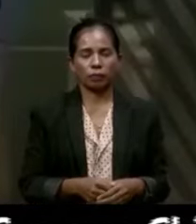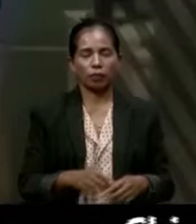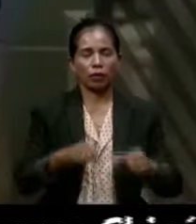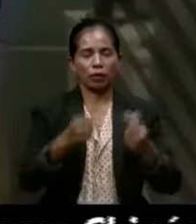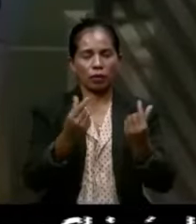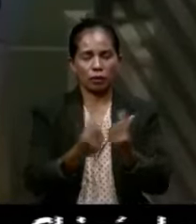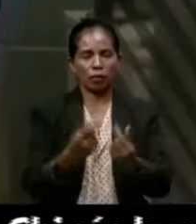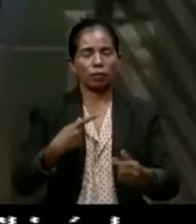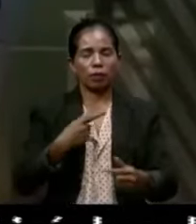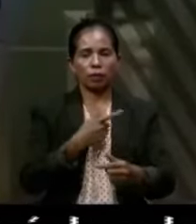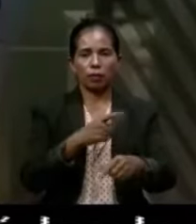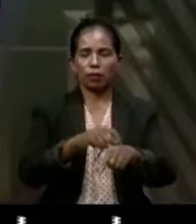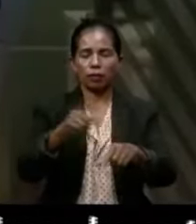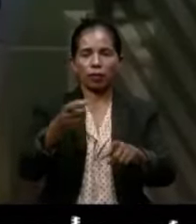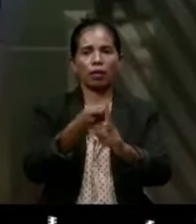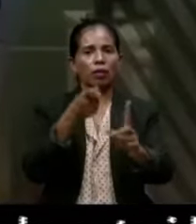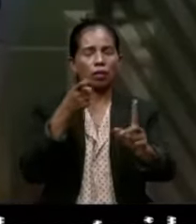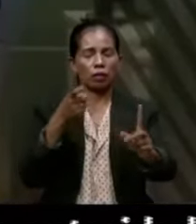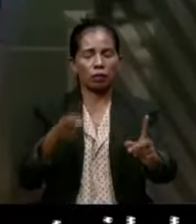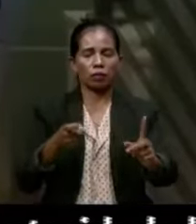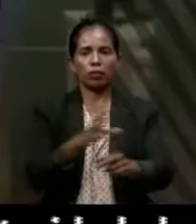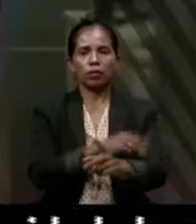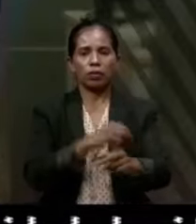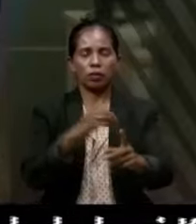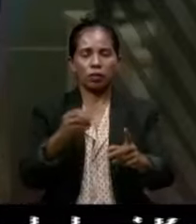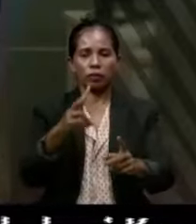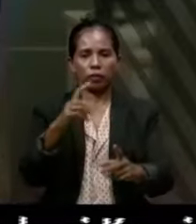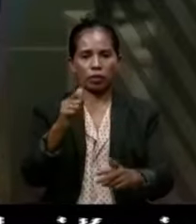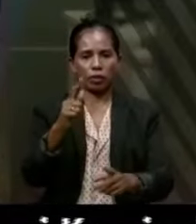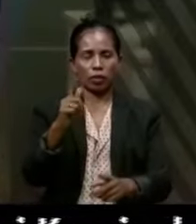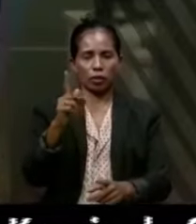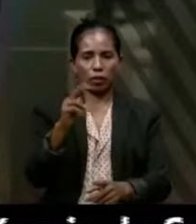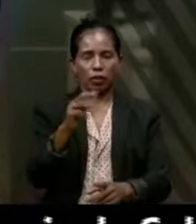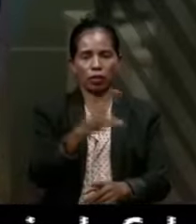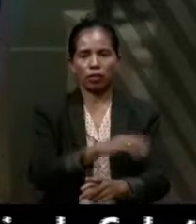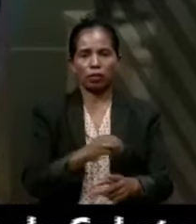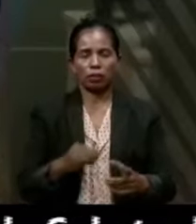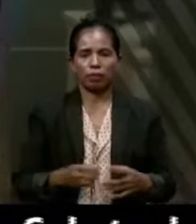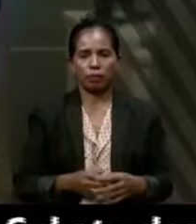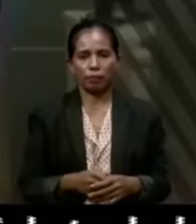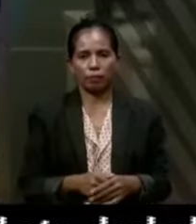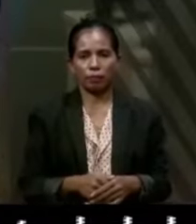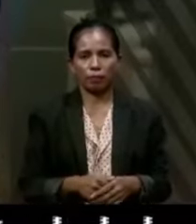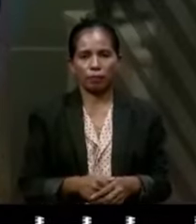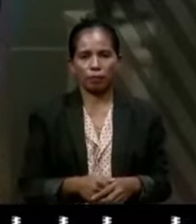Grupo de Amizade Parlamentar Rússia e Tailândia se apoia Timor-Leste em adesão à ASEAN.